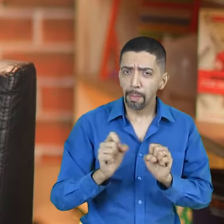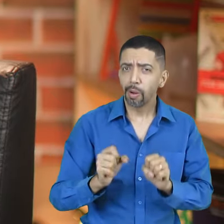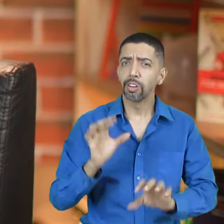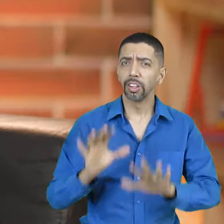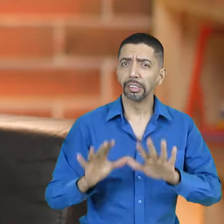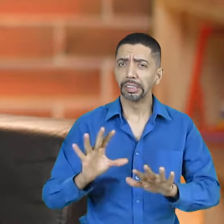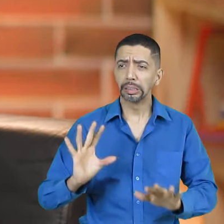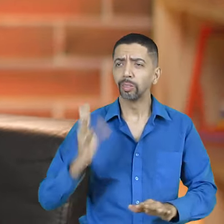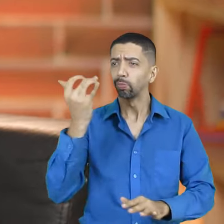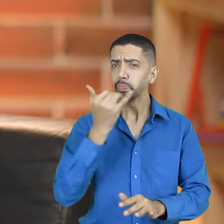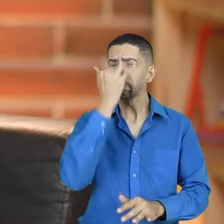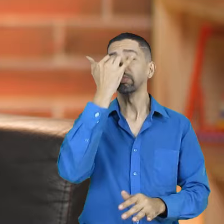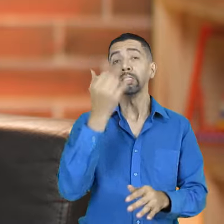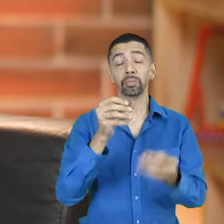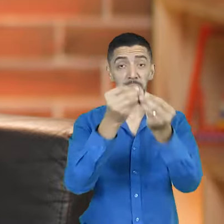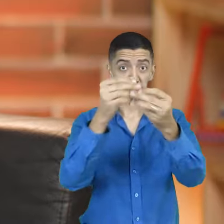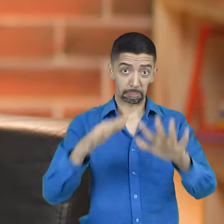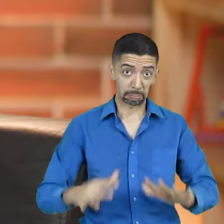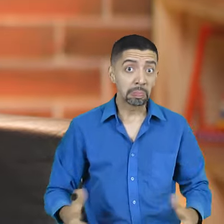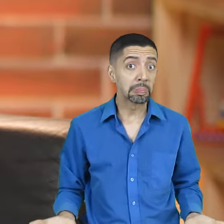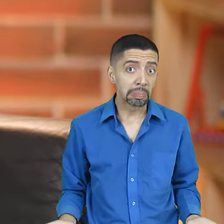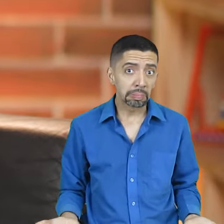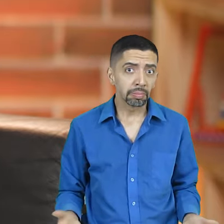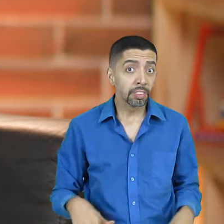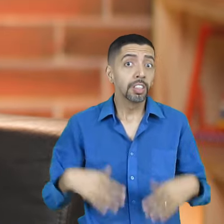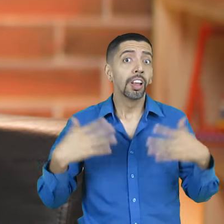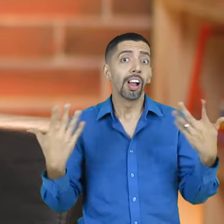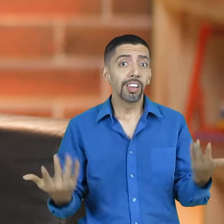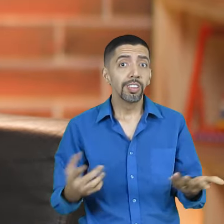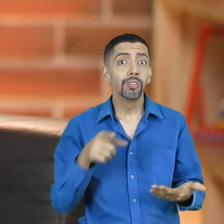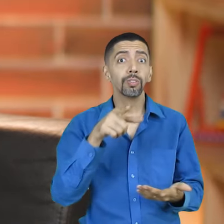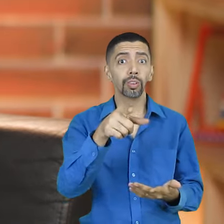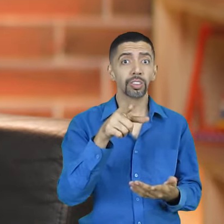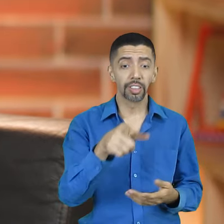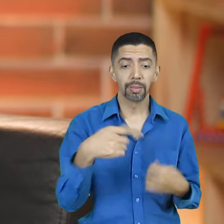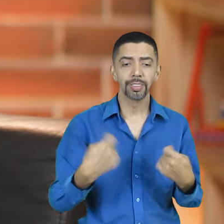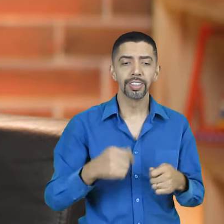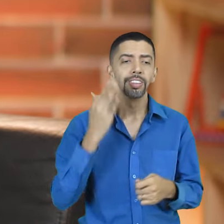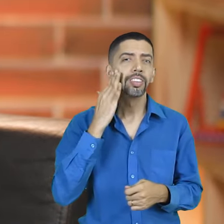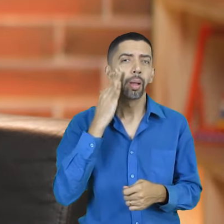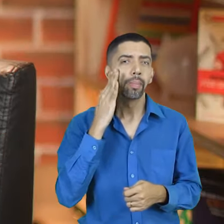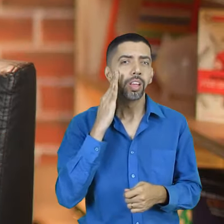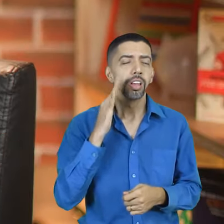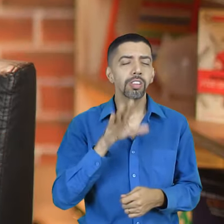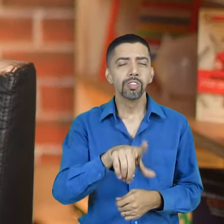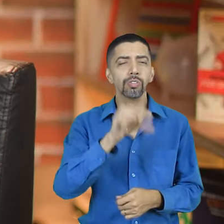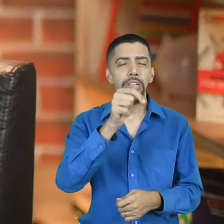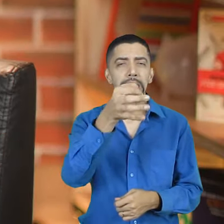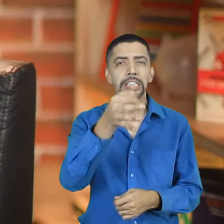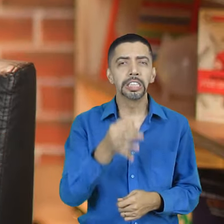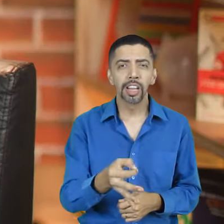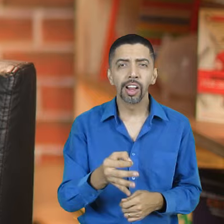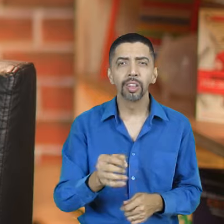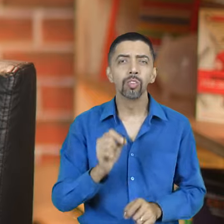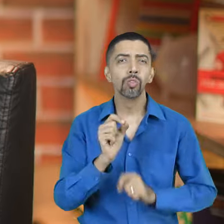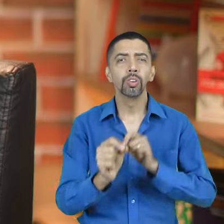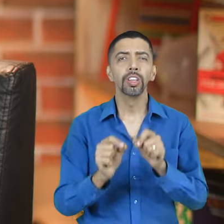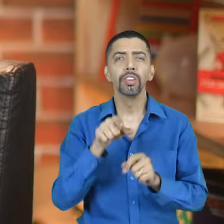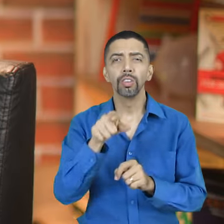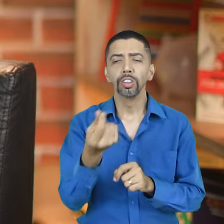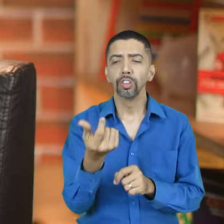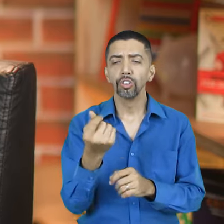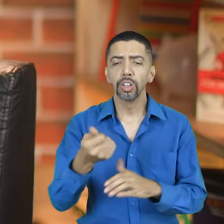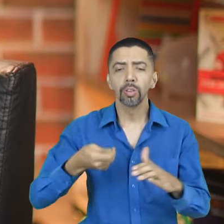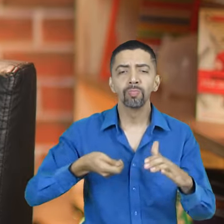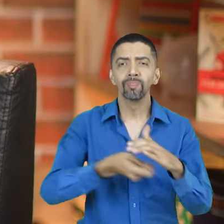desse nível, você precisa definir onde você quer apostar o seu recurso. Apostar? Sim, porque